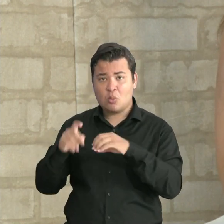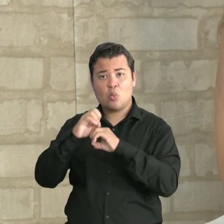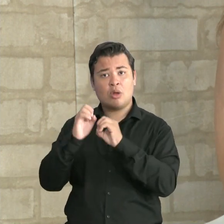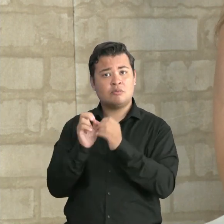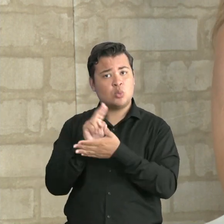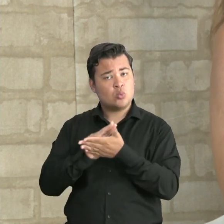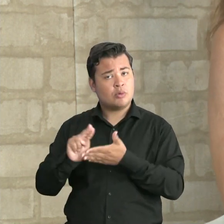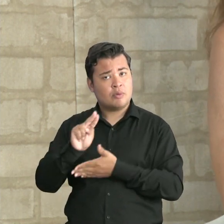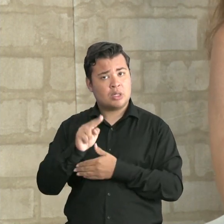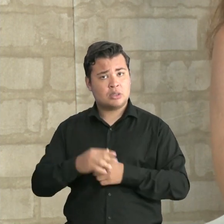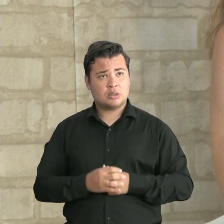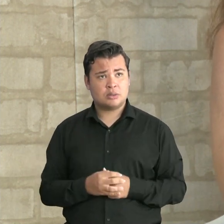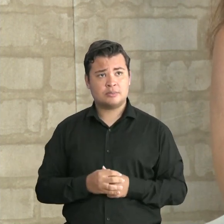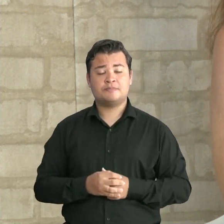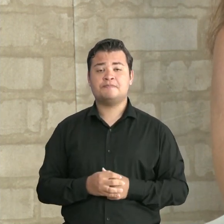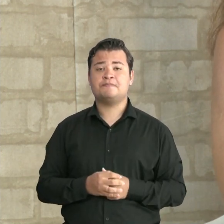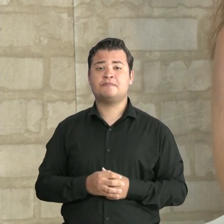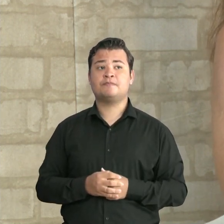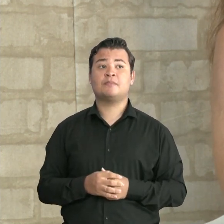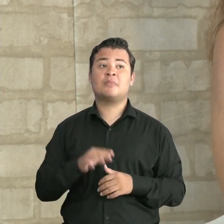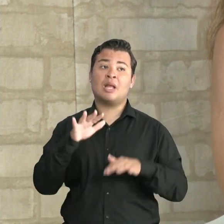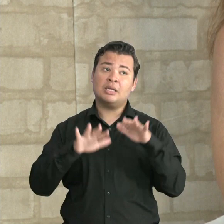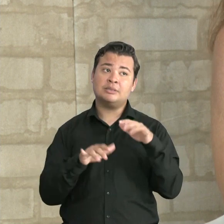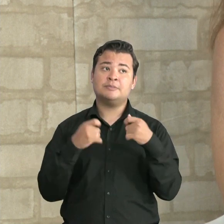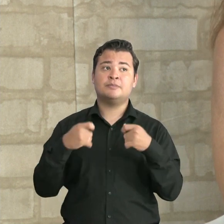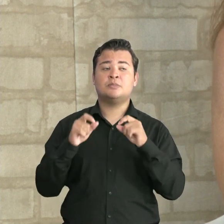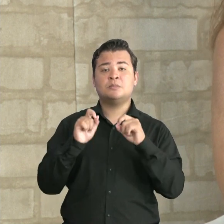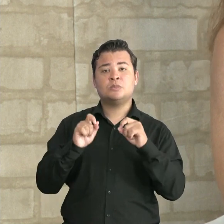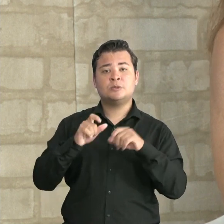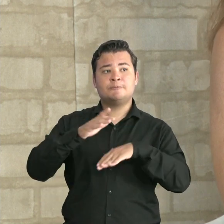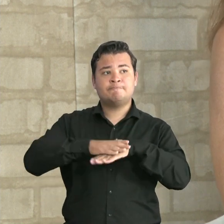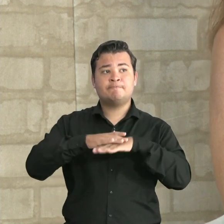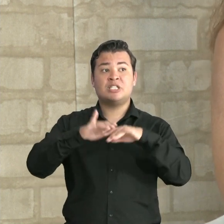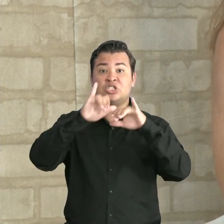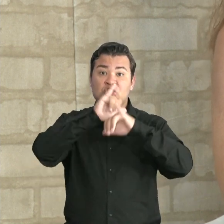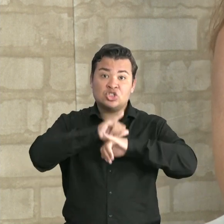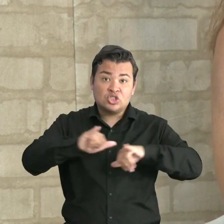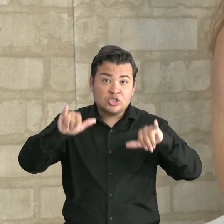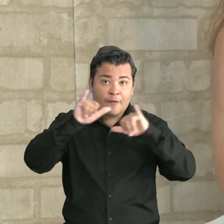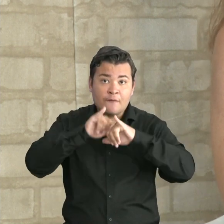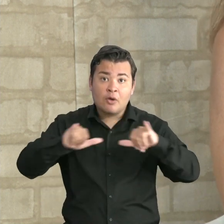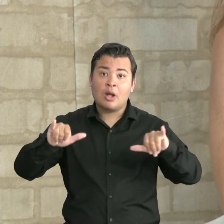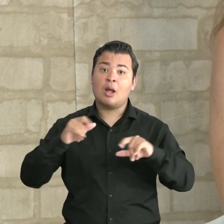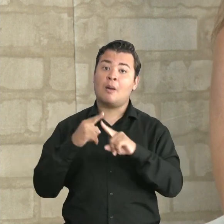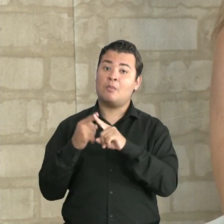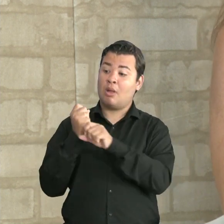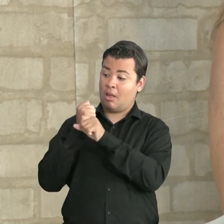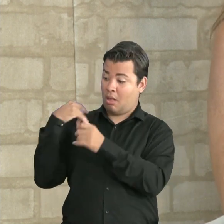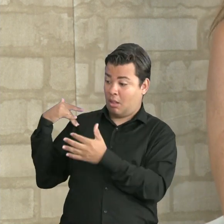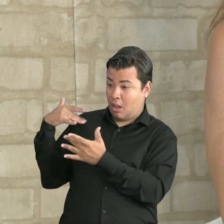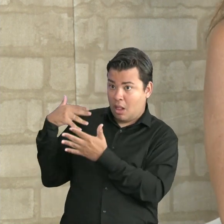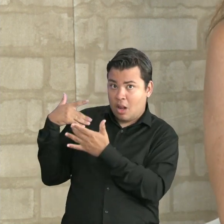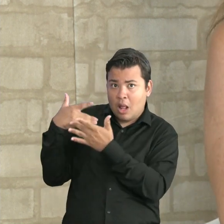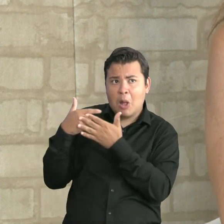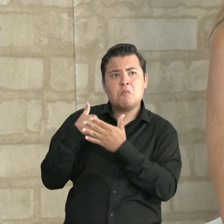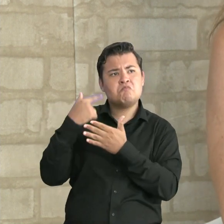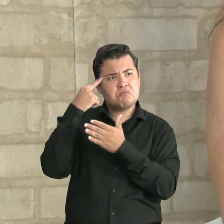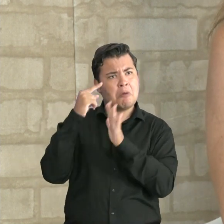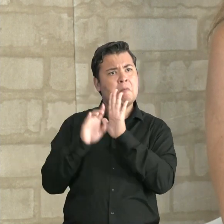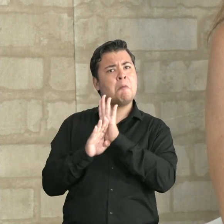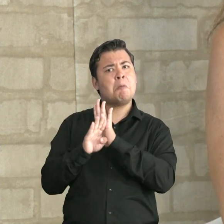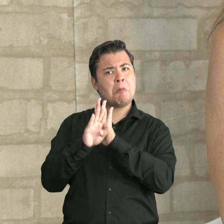relação. O que talvez a gente precise divulgar mais. Eu acho que nos últimos anos a gente tem avançado. Eu acho que a universidade